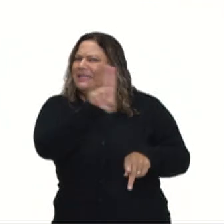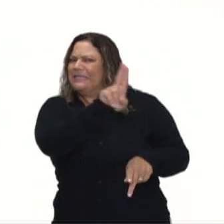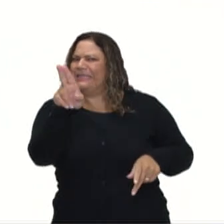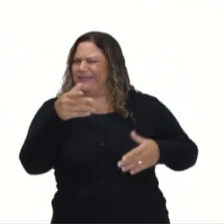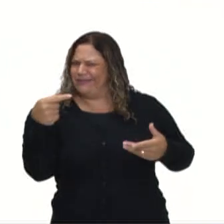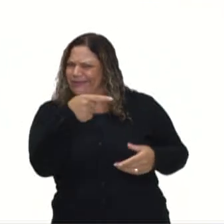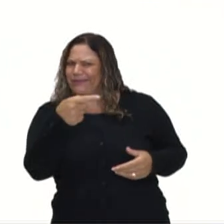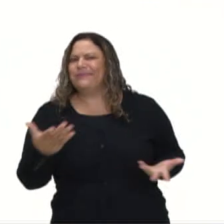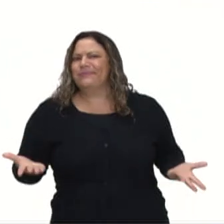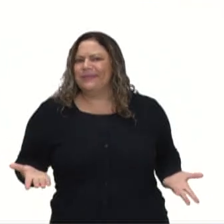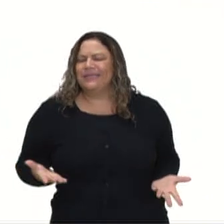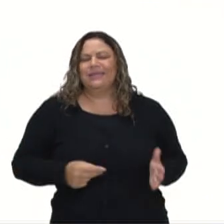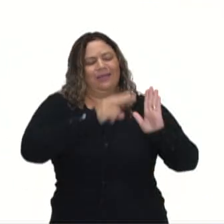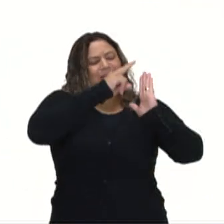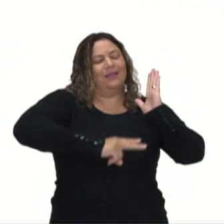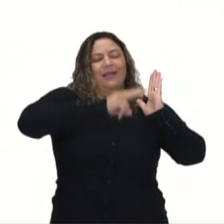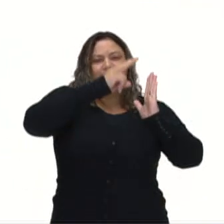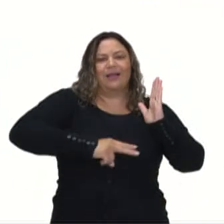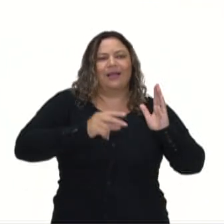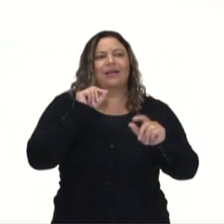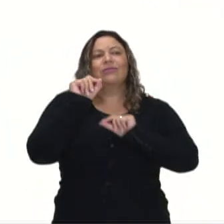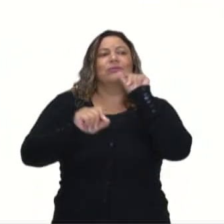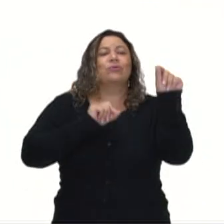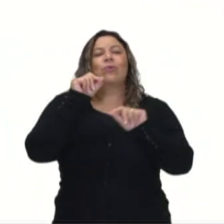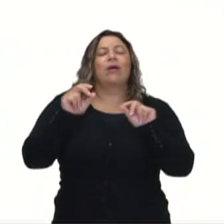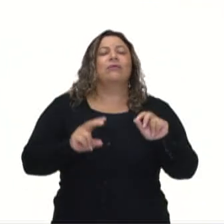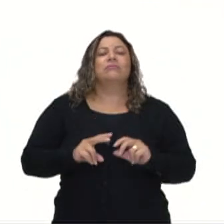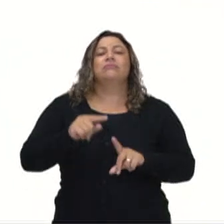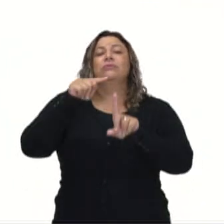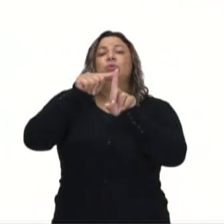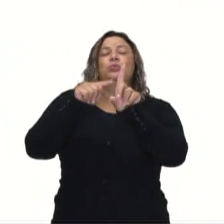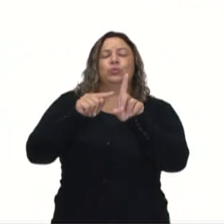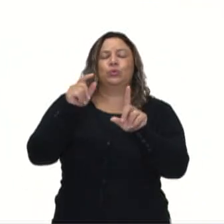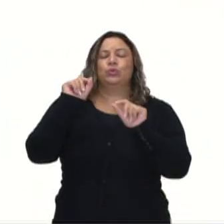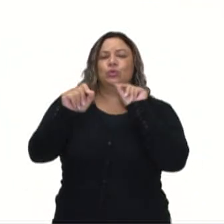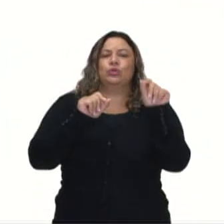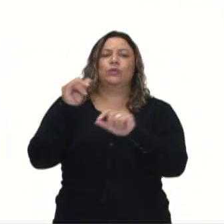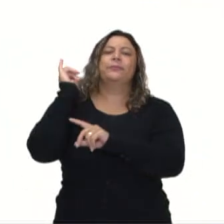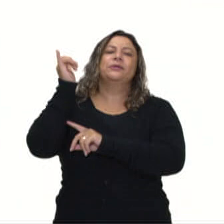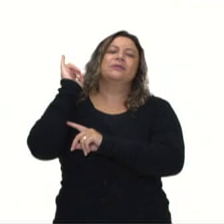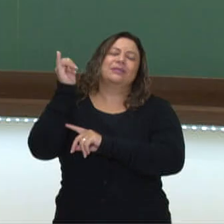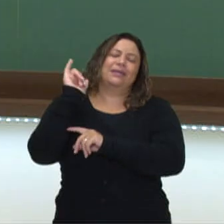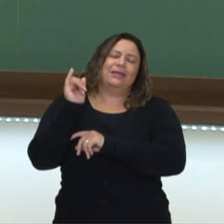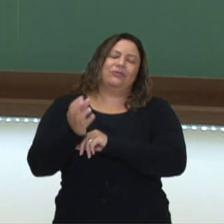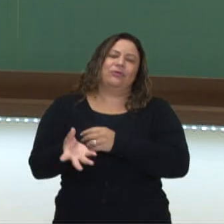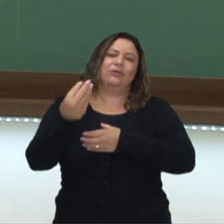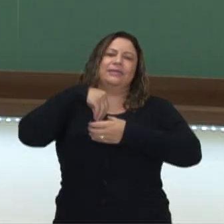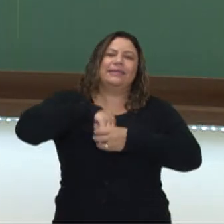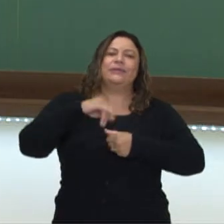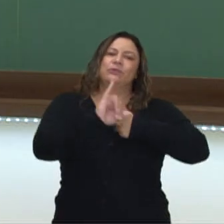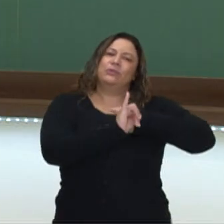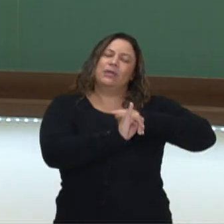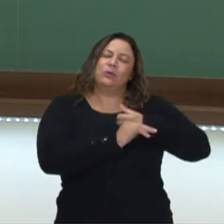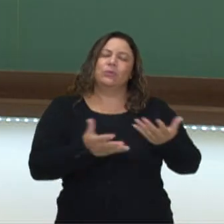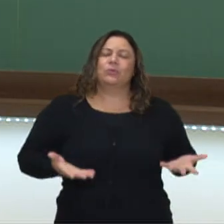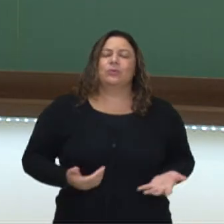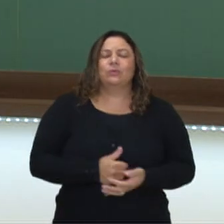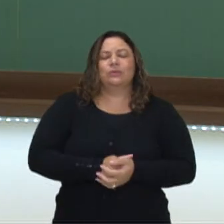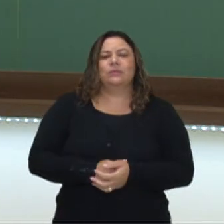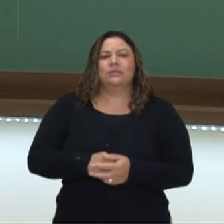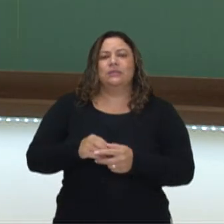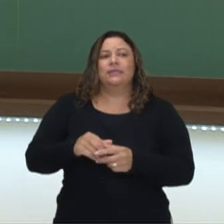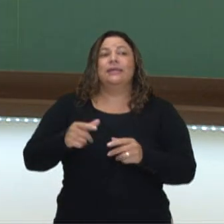trecho lido, diga qual é e explique o tipo de narrador que temos desta crônica. Antes, eu queria chamar a atenção